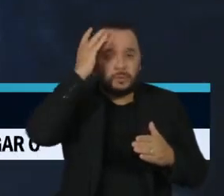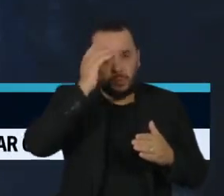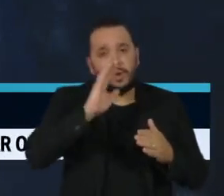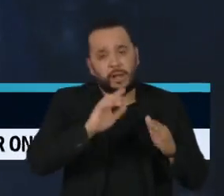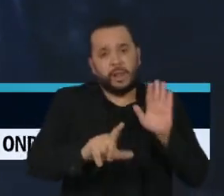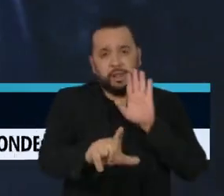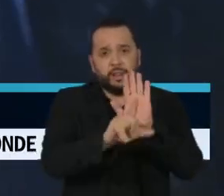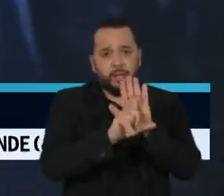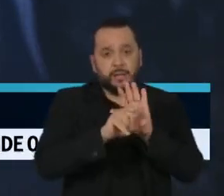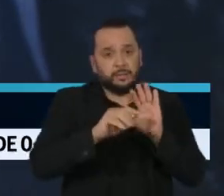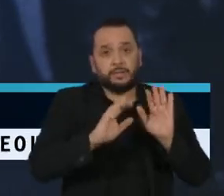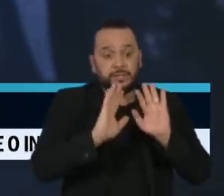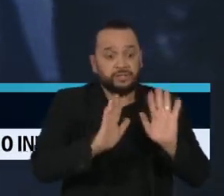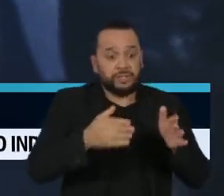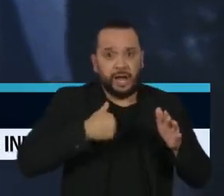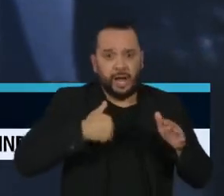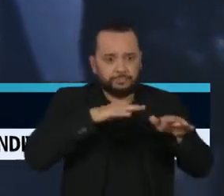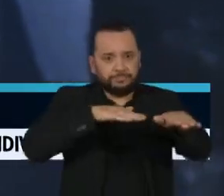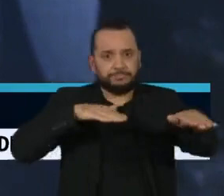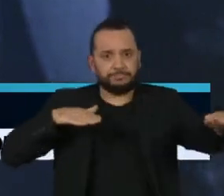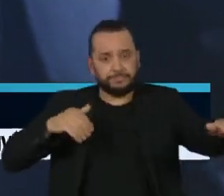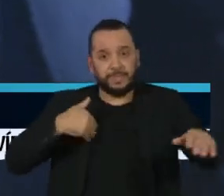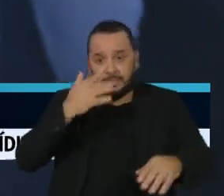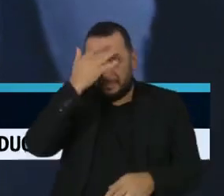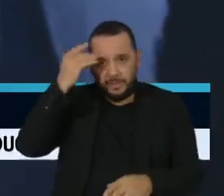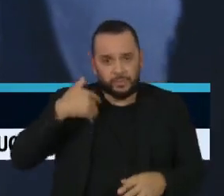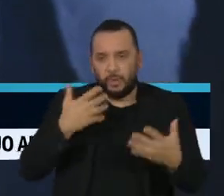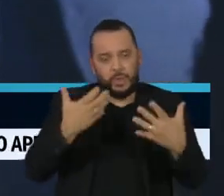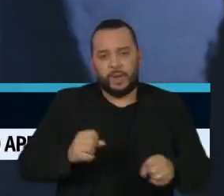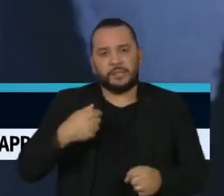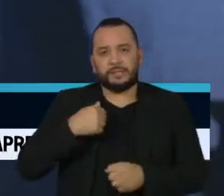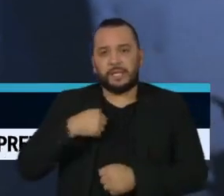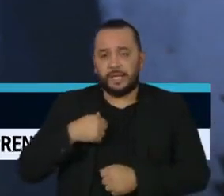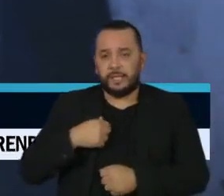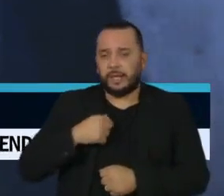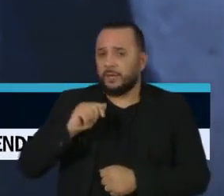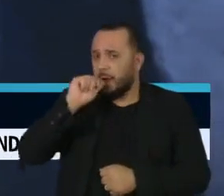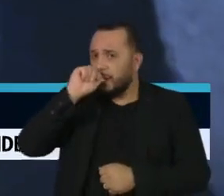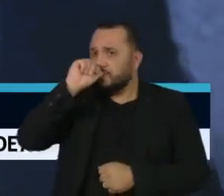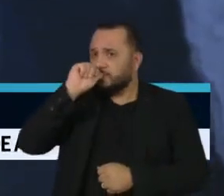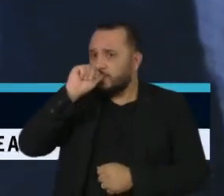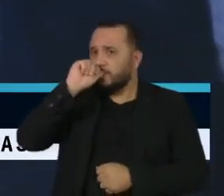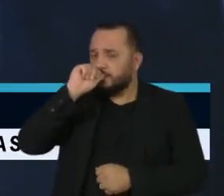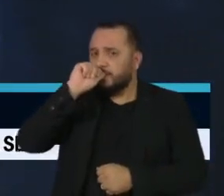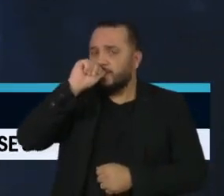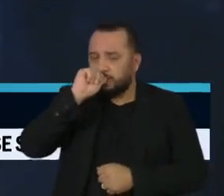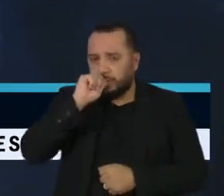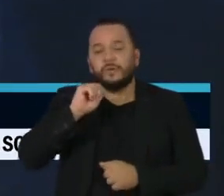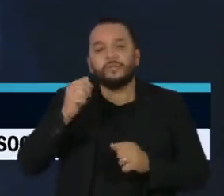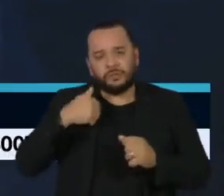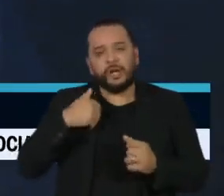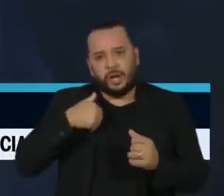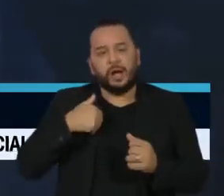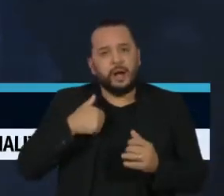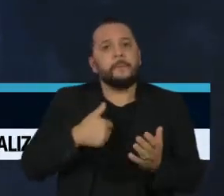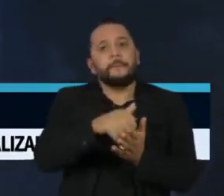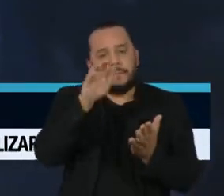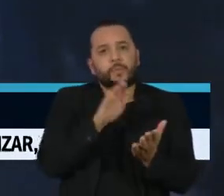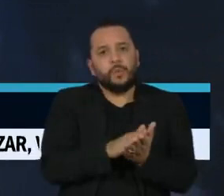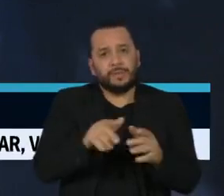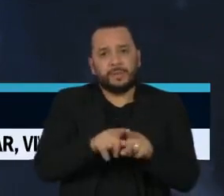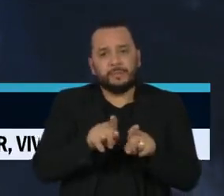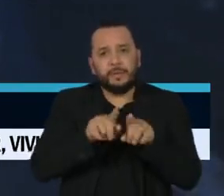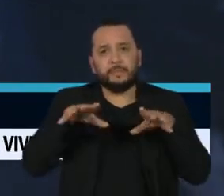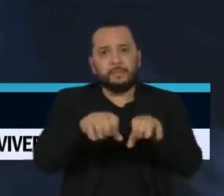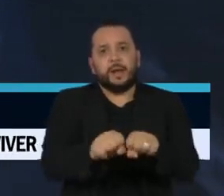recusa a passar pelo teste do bafômetro plenário Manteve aplicação de multa e a retenção da carteira de habilitação por um ano a lição agora